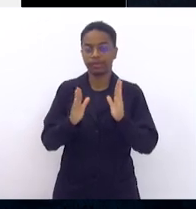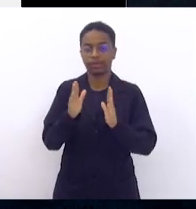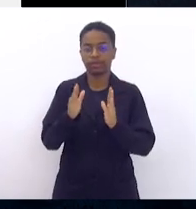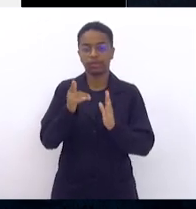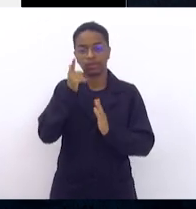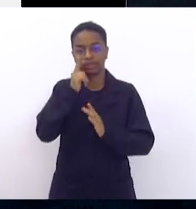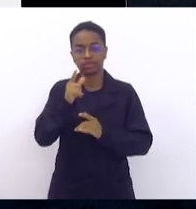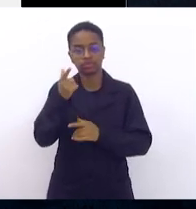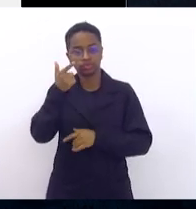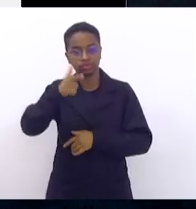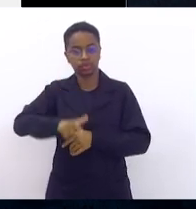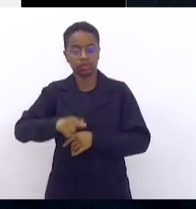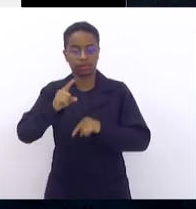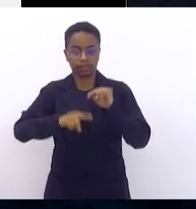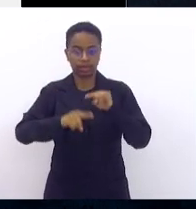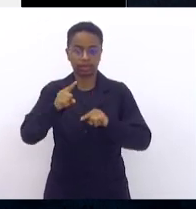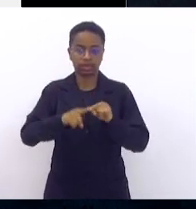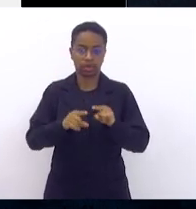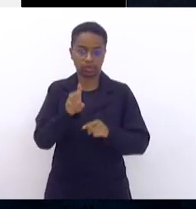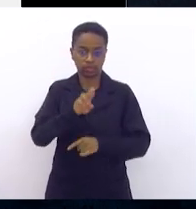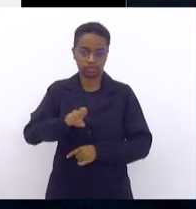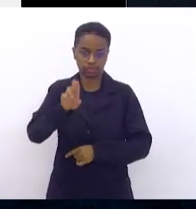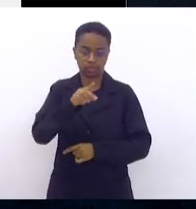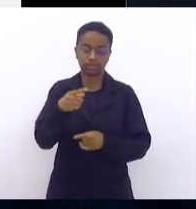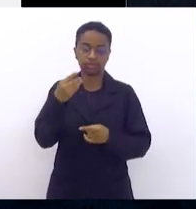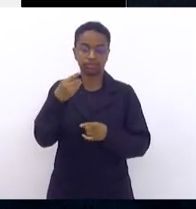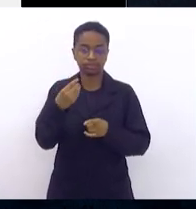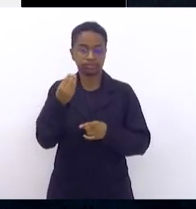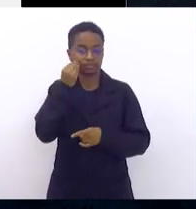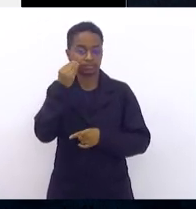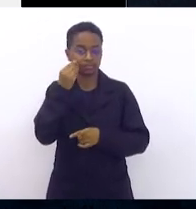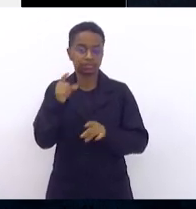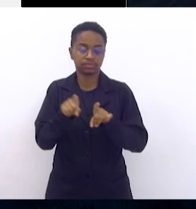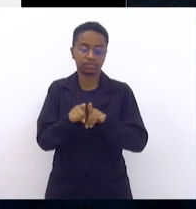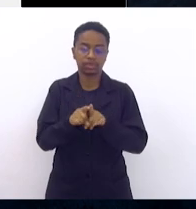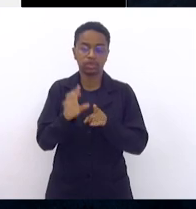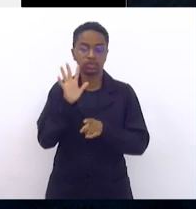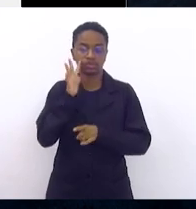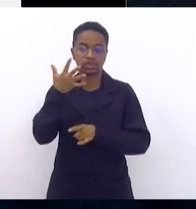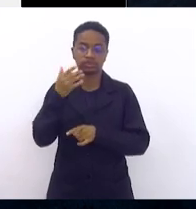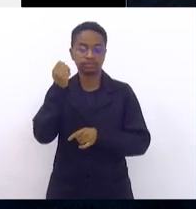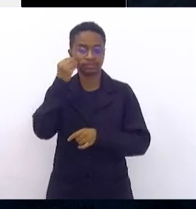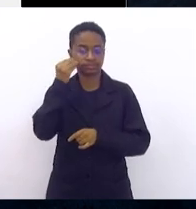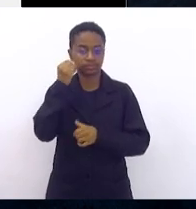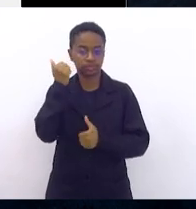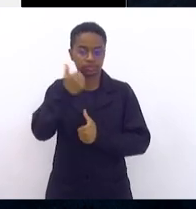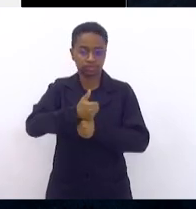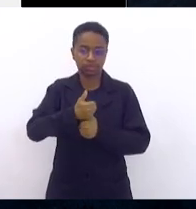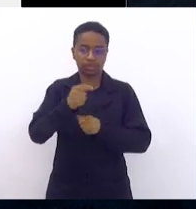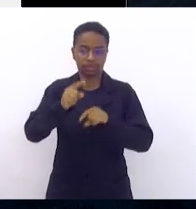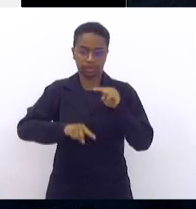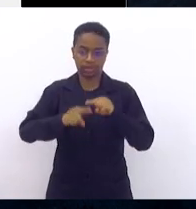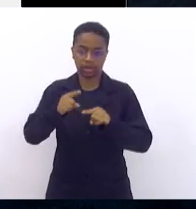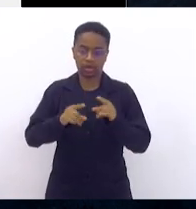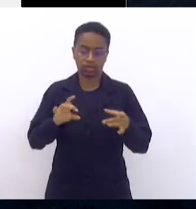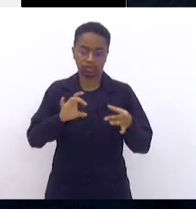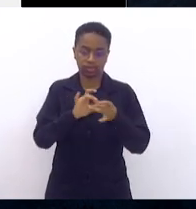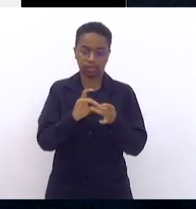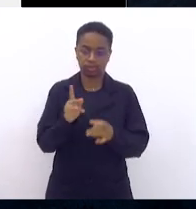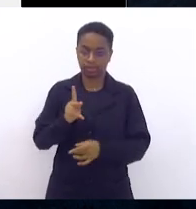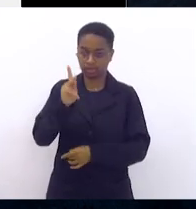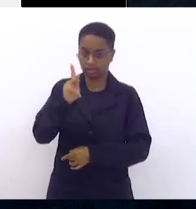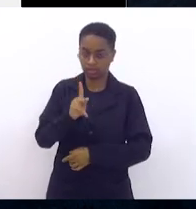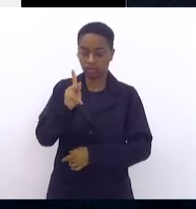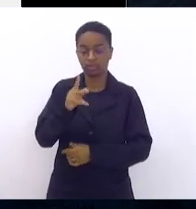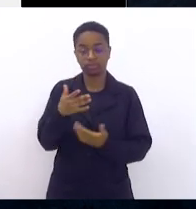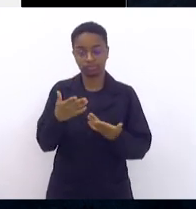desenvolvido soluções para substituir a matéria-prima hoje da indústria que vem muito do petróleo né então da